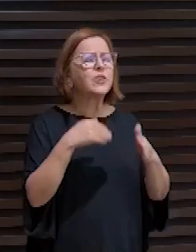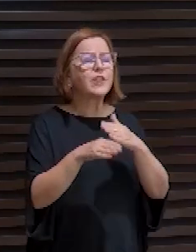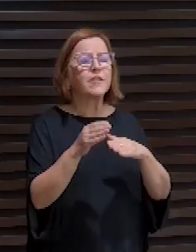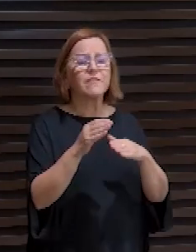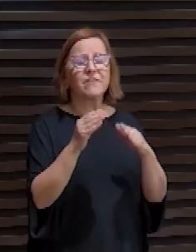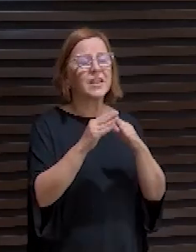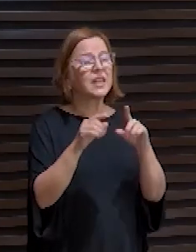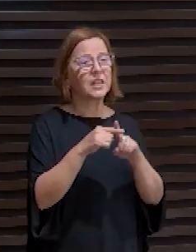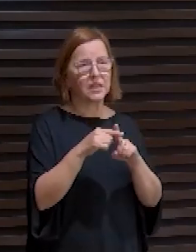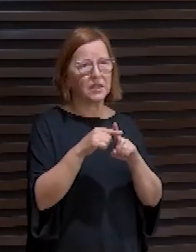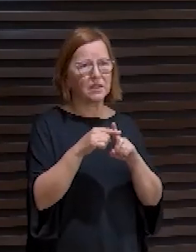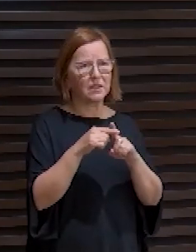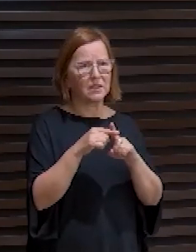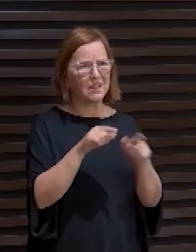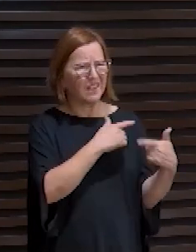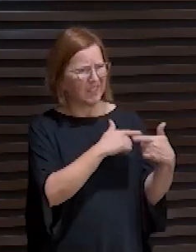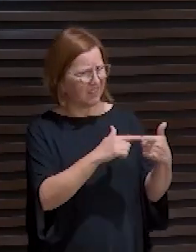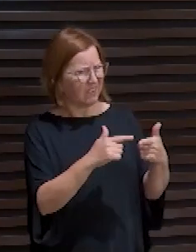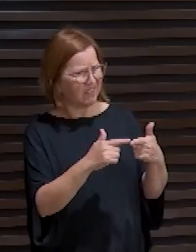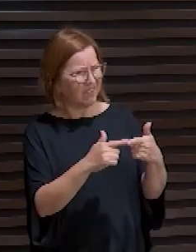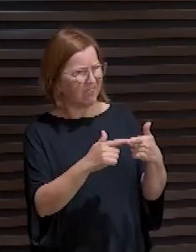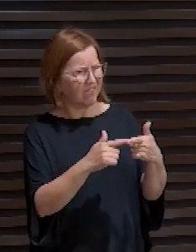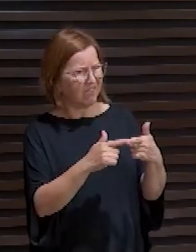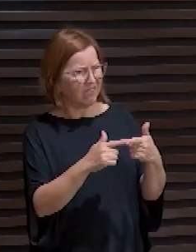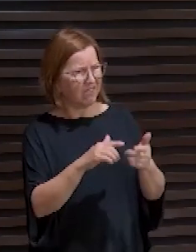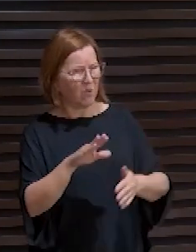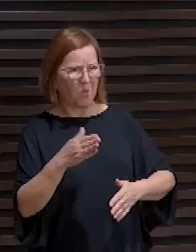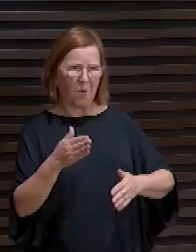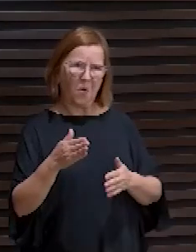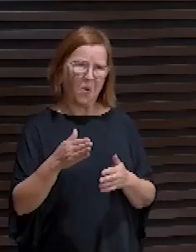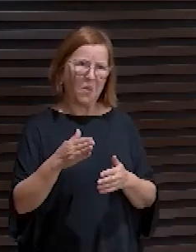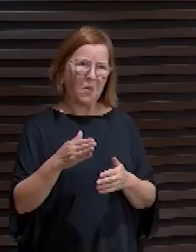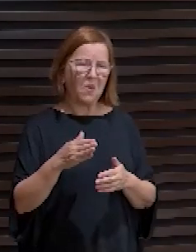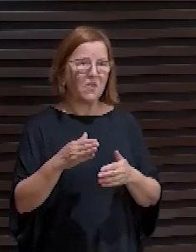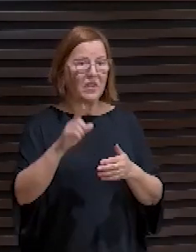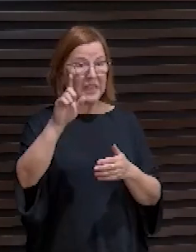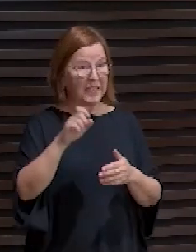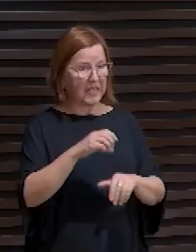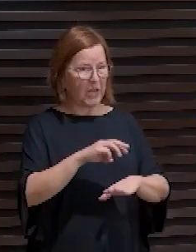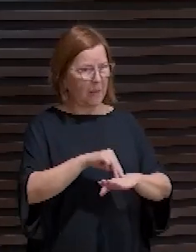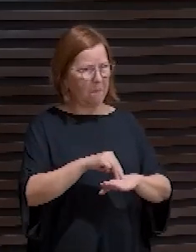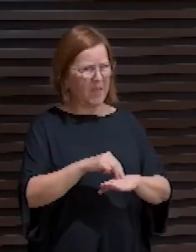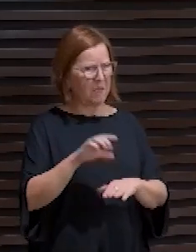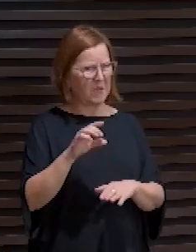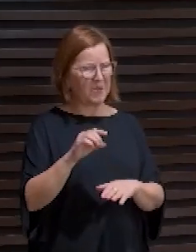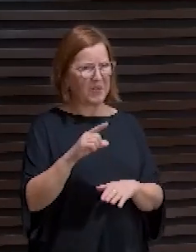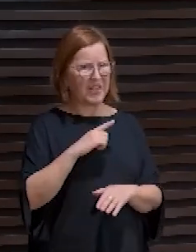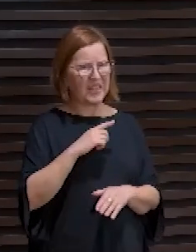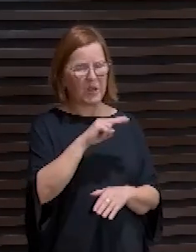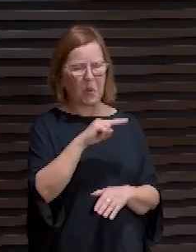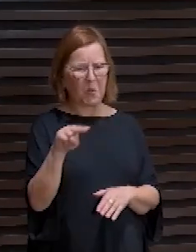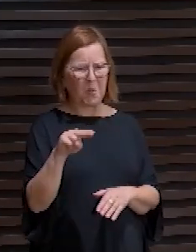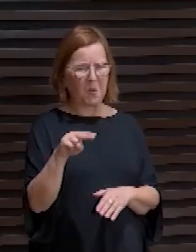da igreja é simplesmente ter o nome no hall de membros? Não seria mais fácil ficar em casa e cultuar a Deus